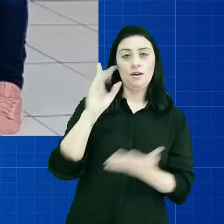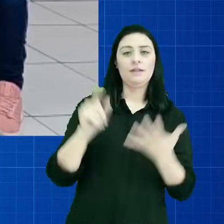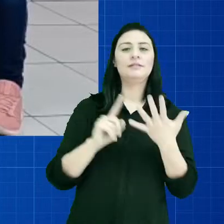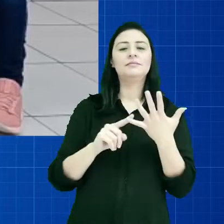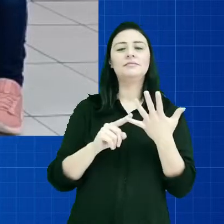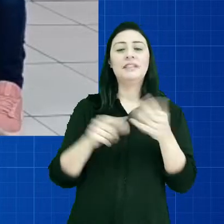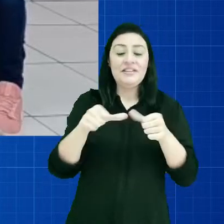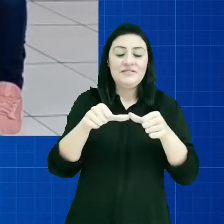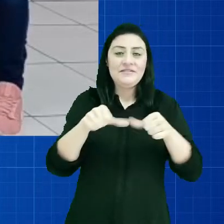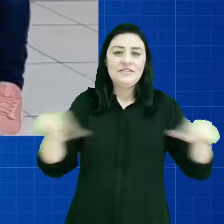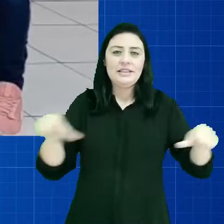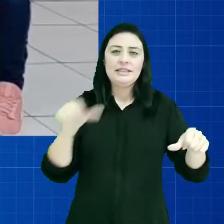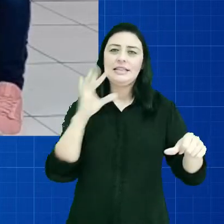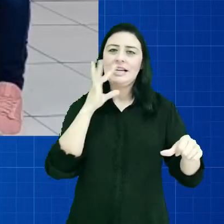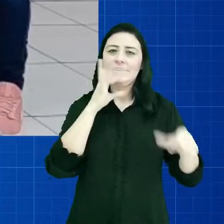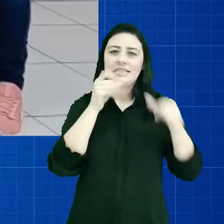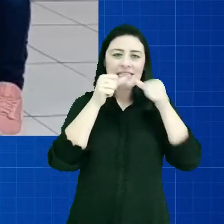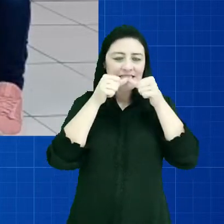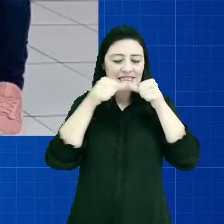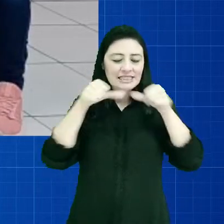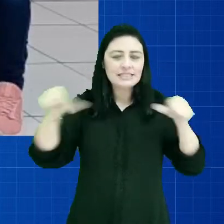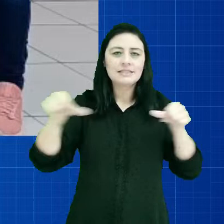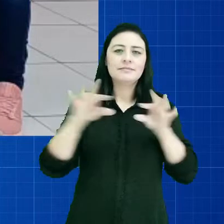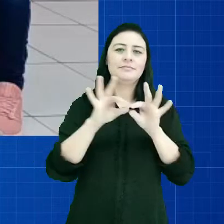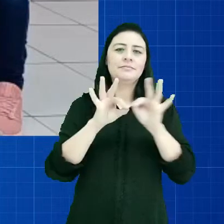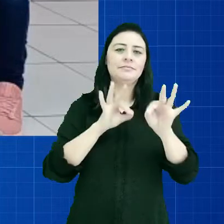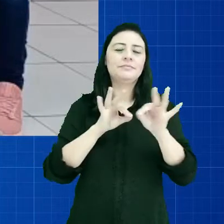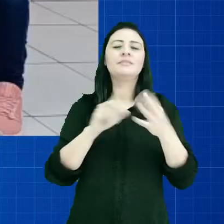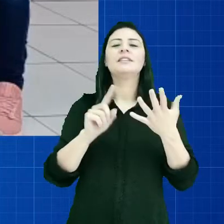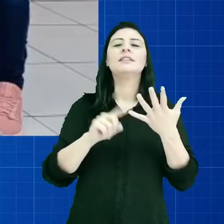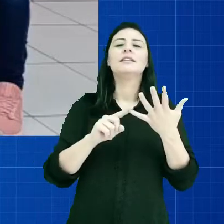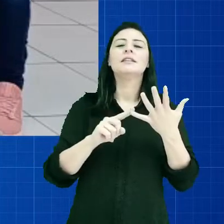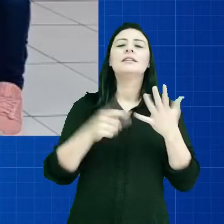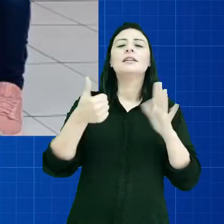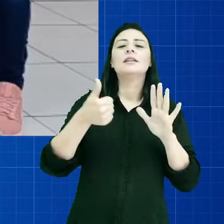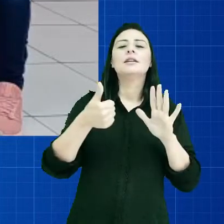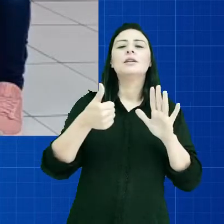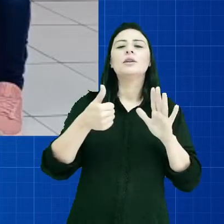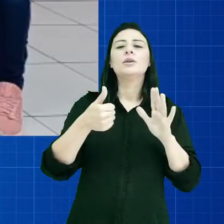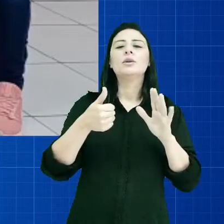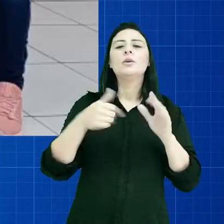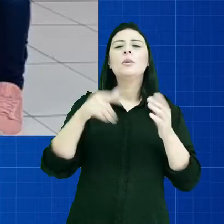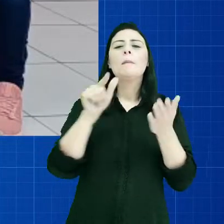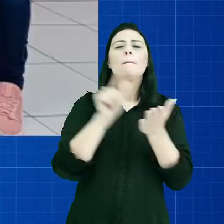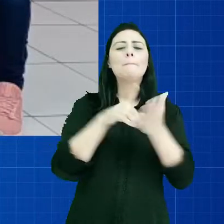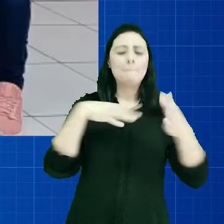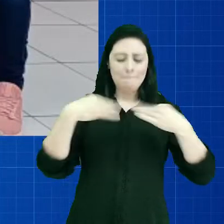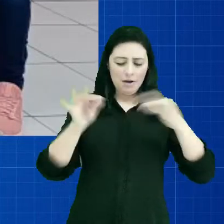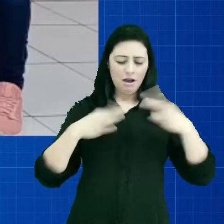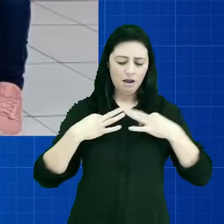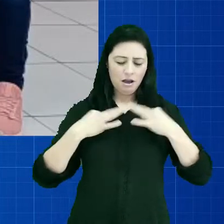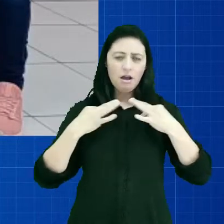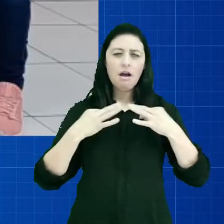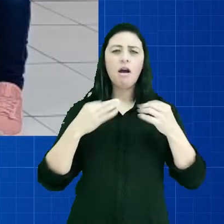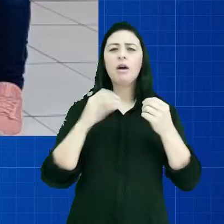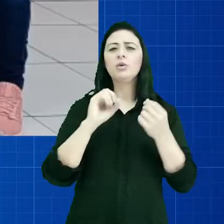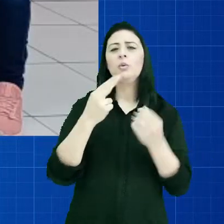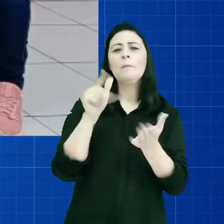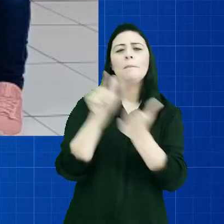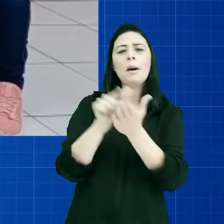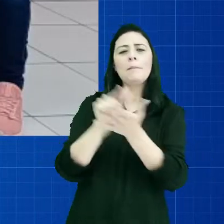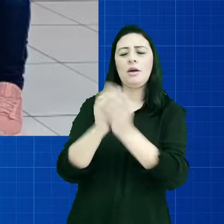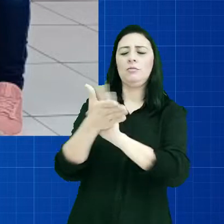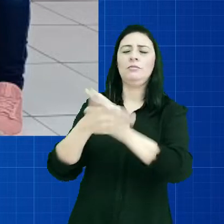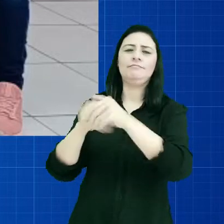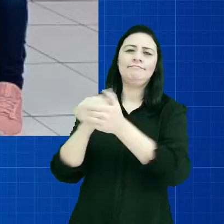Cola, fita crepe para unir a nossa borboleta, né? E um paninho, pode ser o paninho, um retalho que vocês têm em casa ou